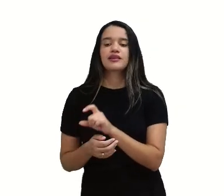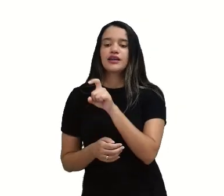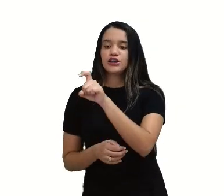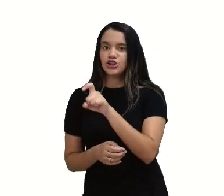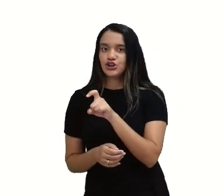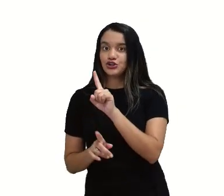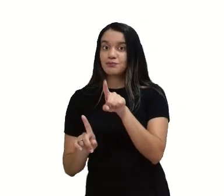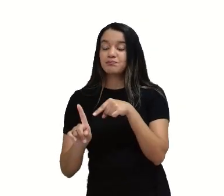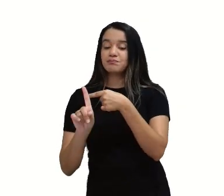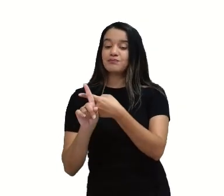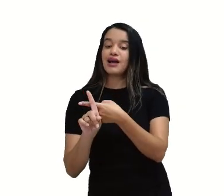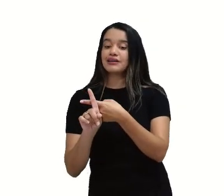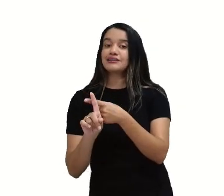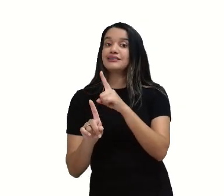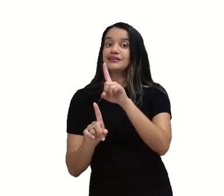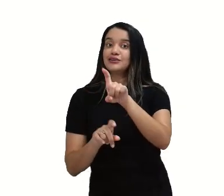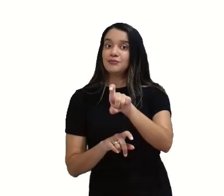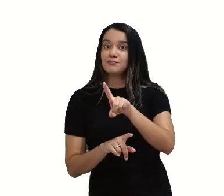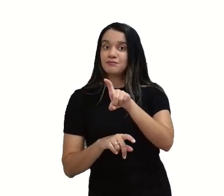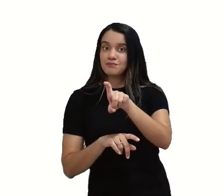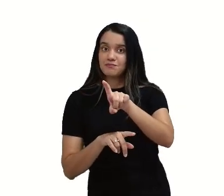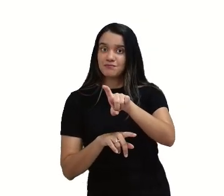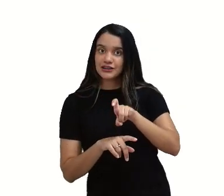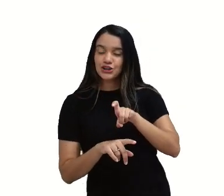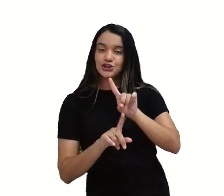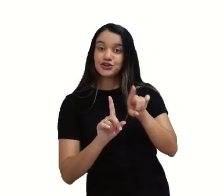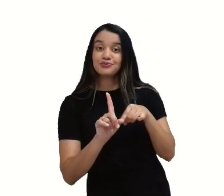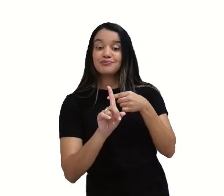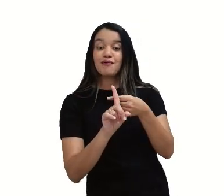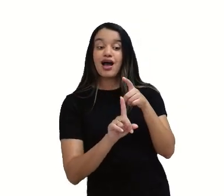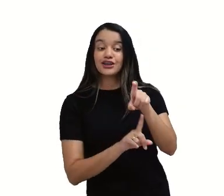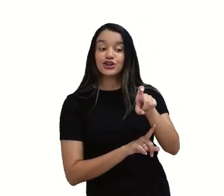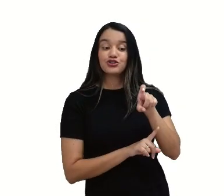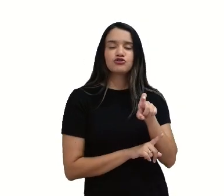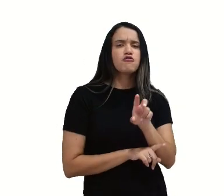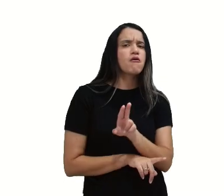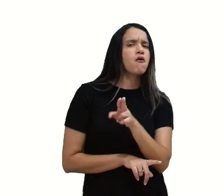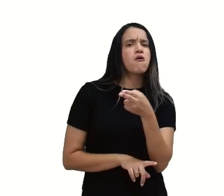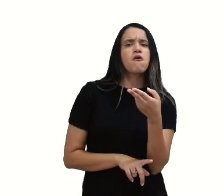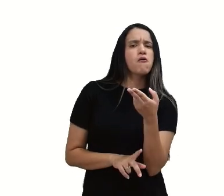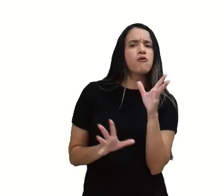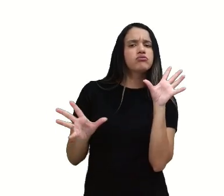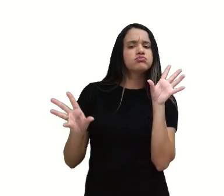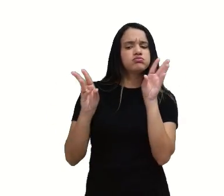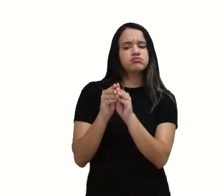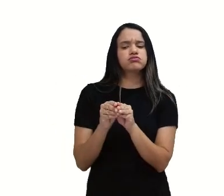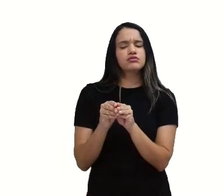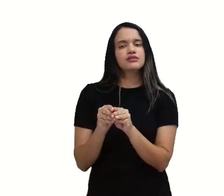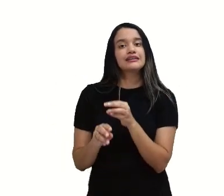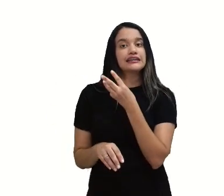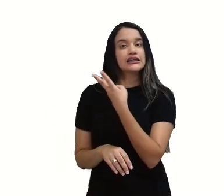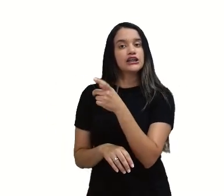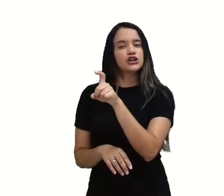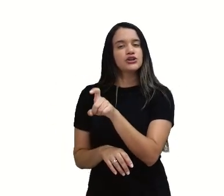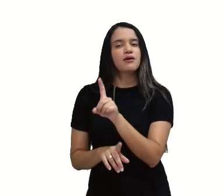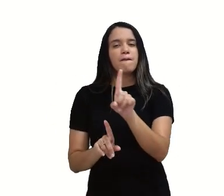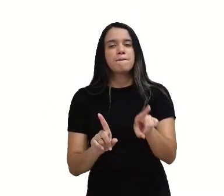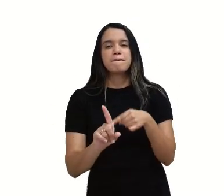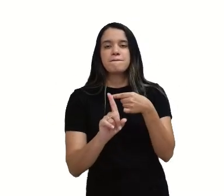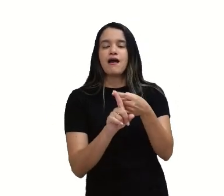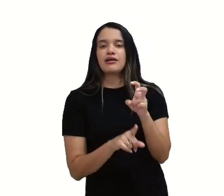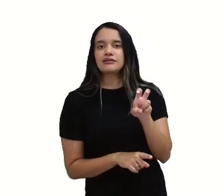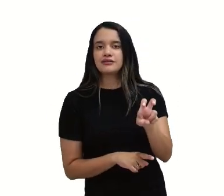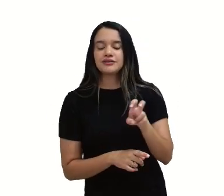X mais 5 mais X mais X. Ou, de forma simplificada ali embaixo, 3x mais